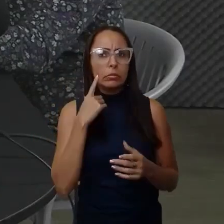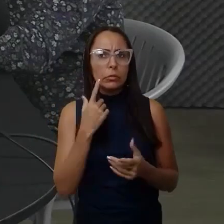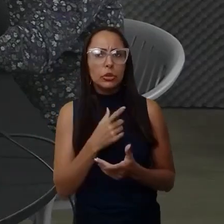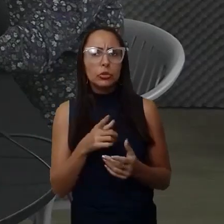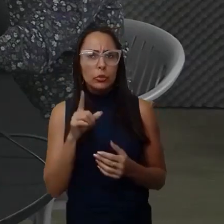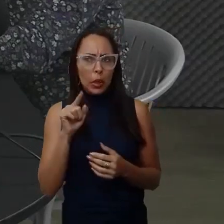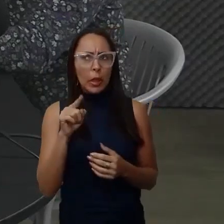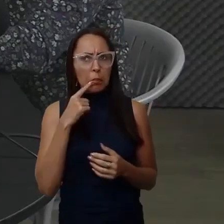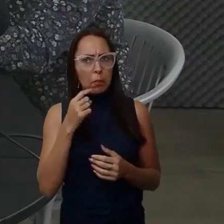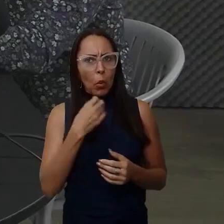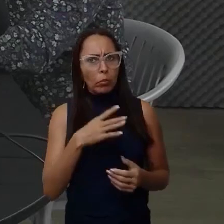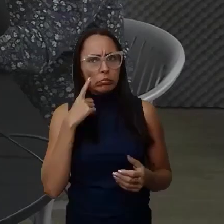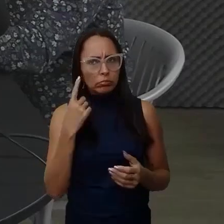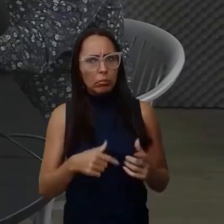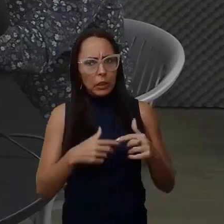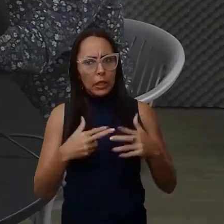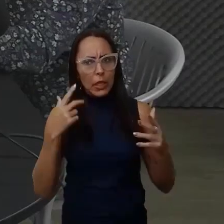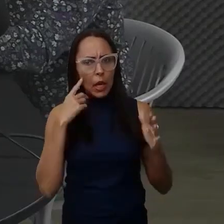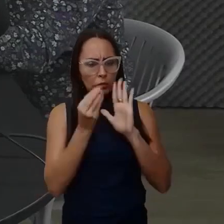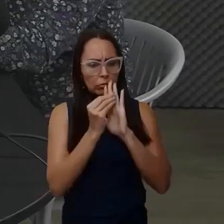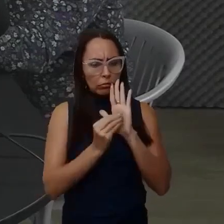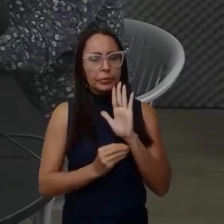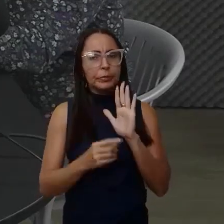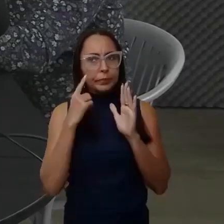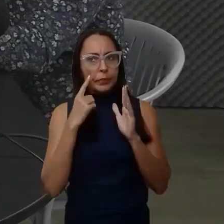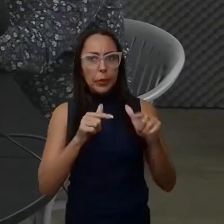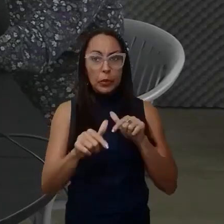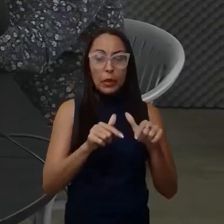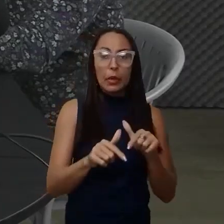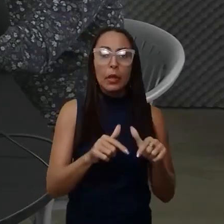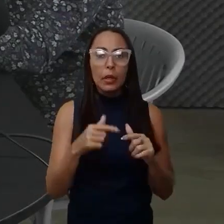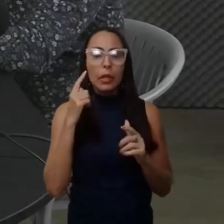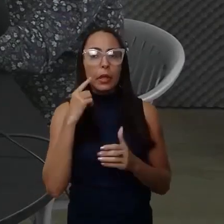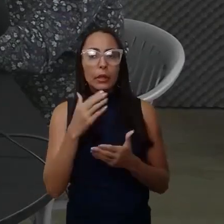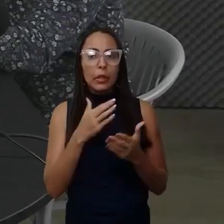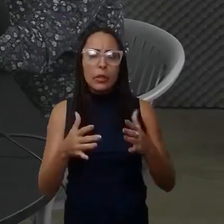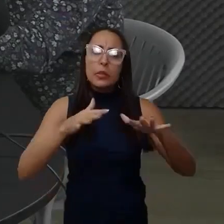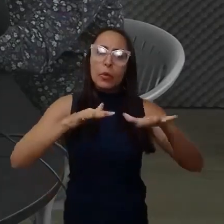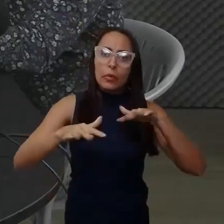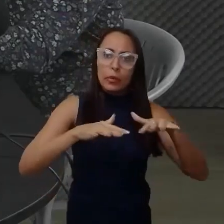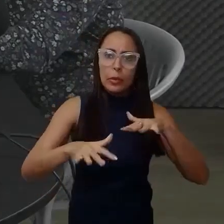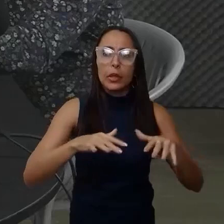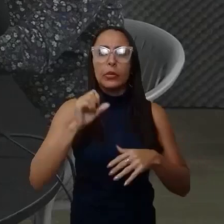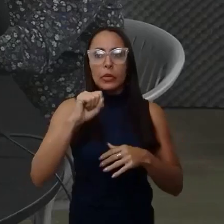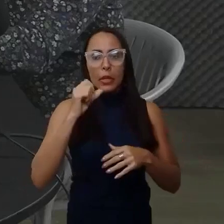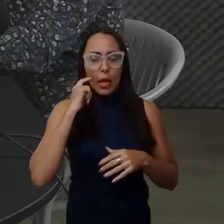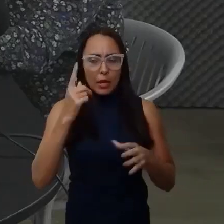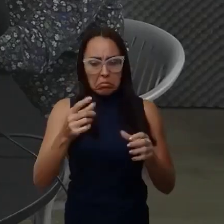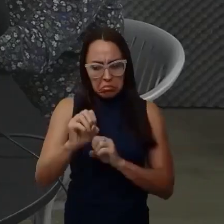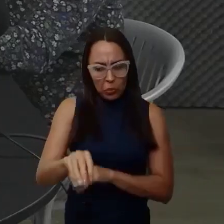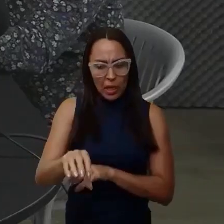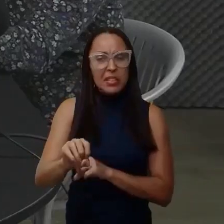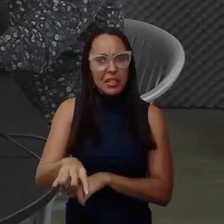aqui é material para o que eu trabalho, que é o audiovisual. Né? Então, foi esse movimento da área educacional, né,